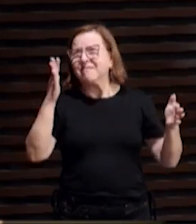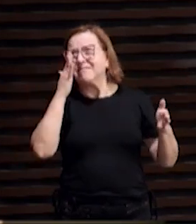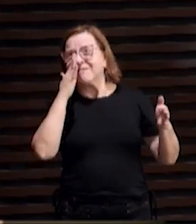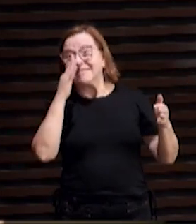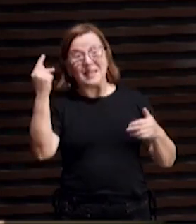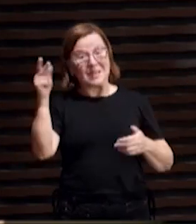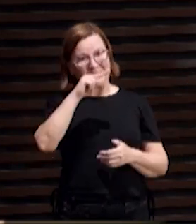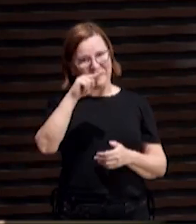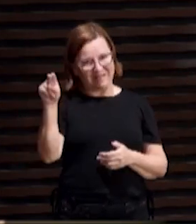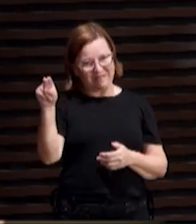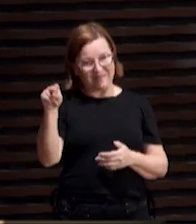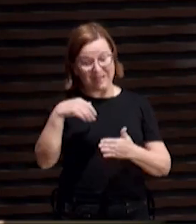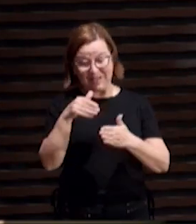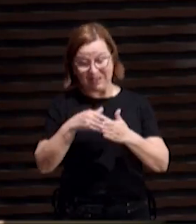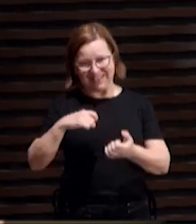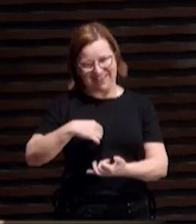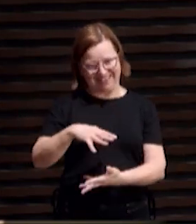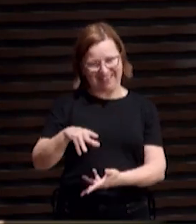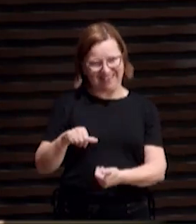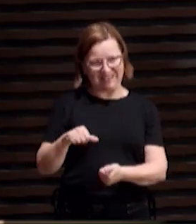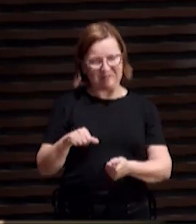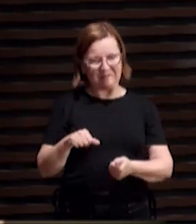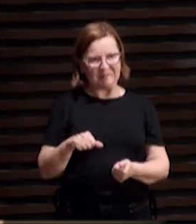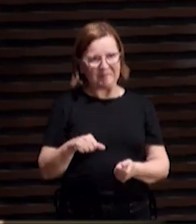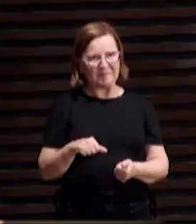é o teu nome em toda a terra.